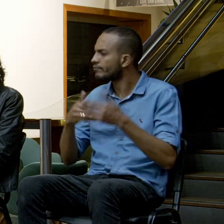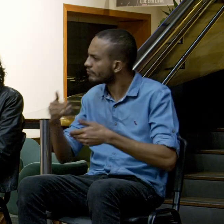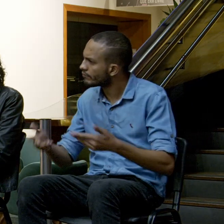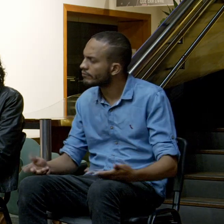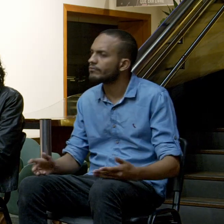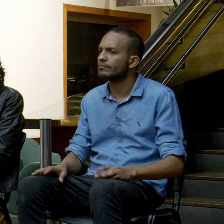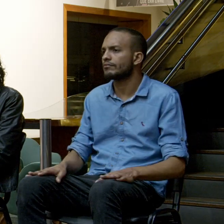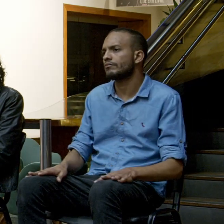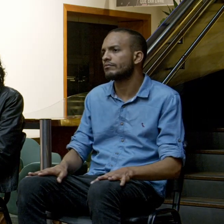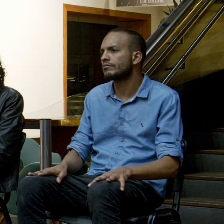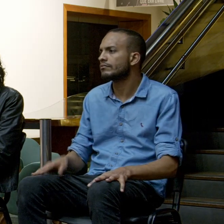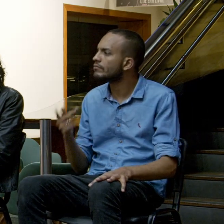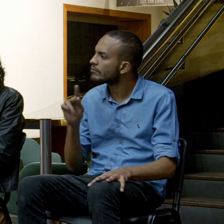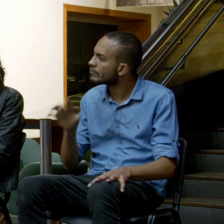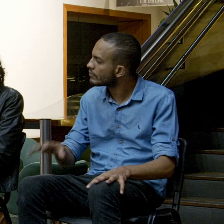secando. Acho que